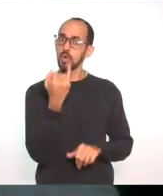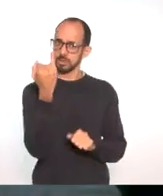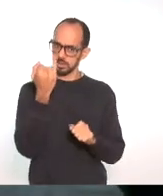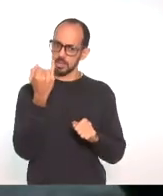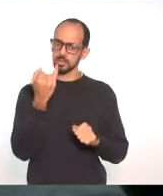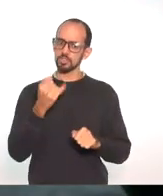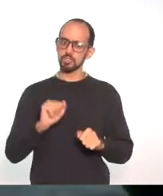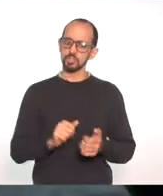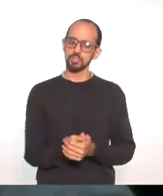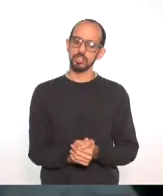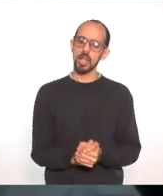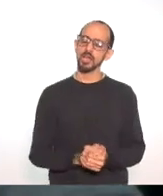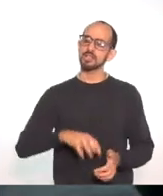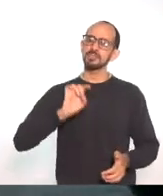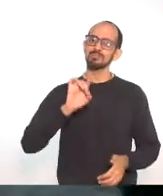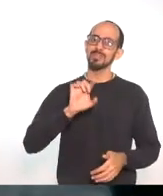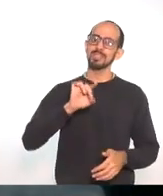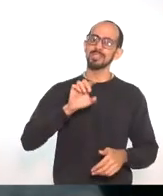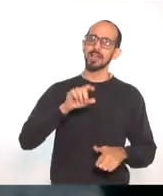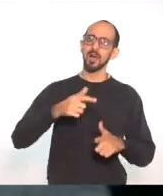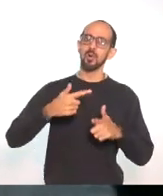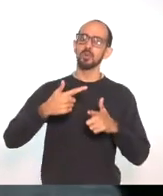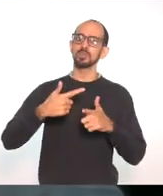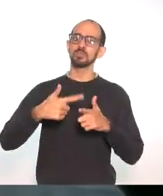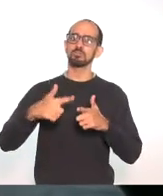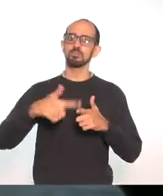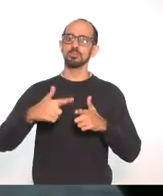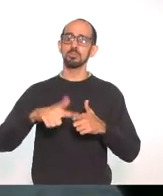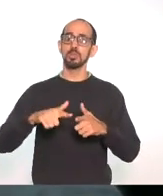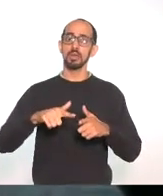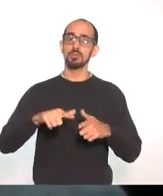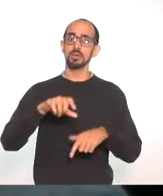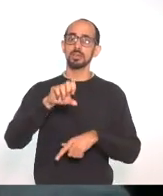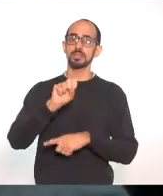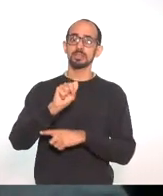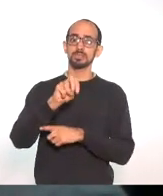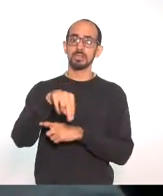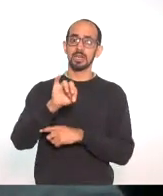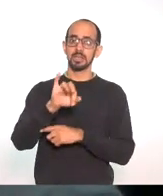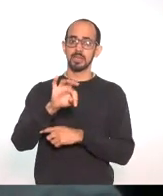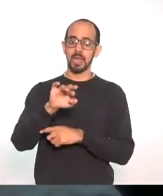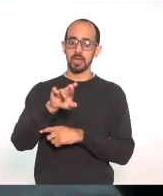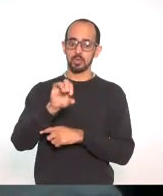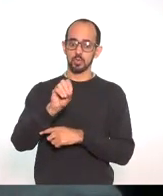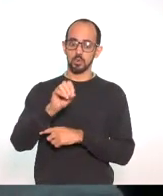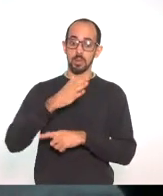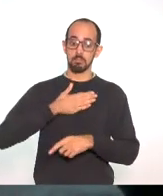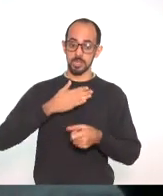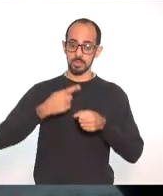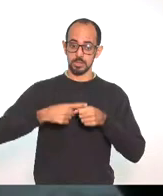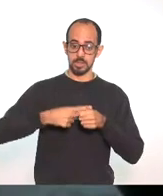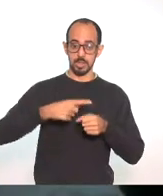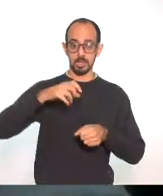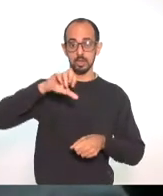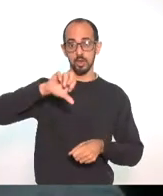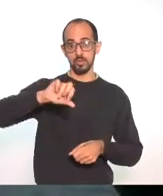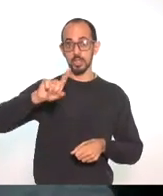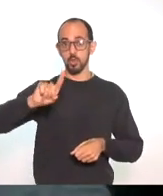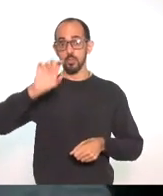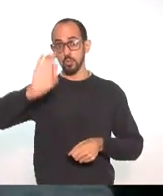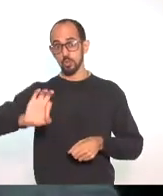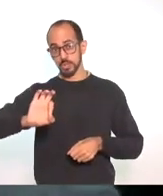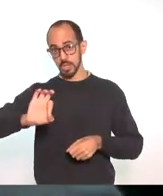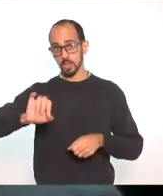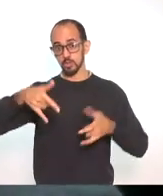e Principalmente nesse tema sanitário né é a minha cidade tá com mais de 91 por cento dos leitos de